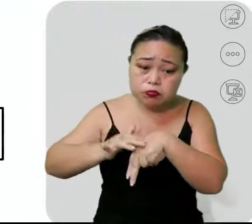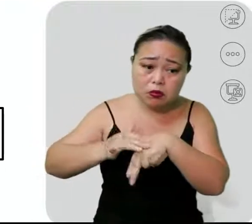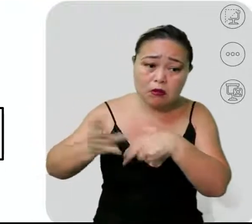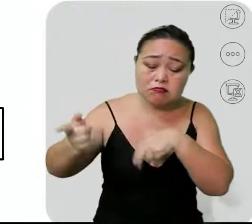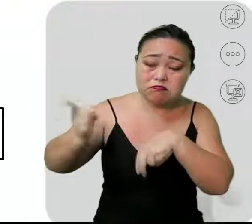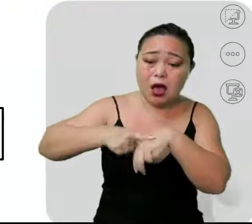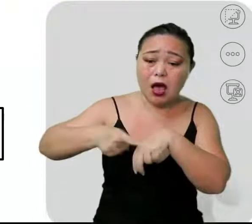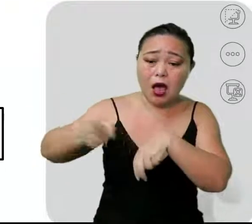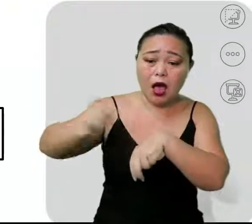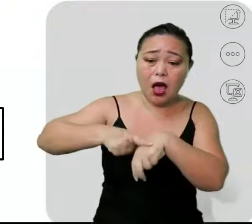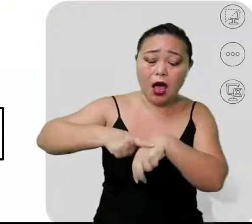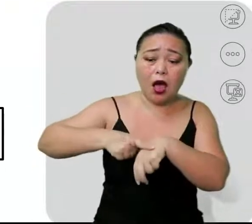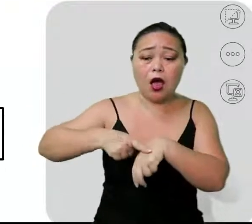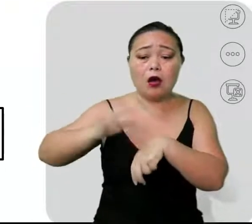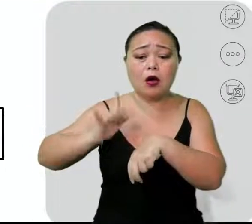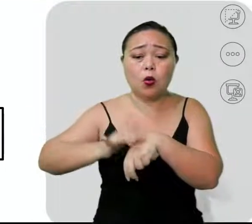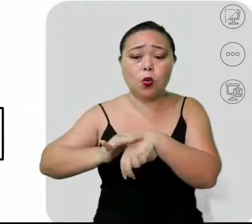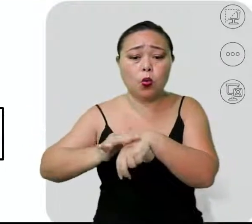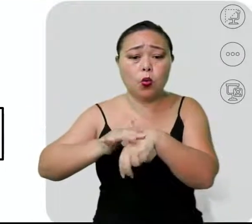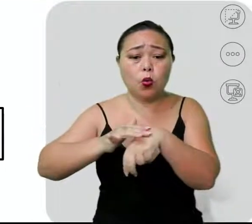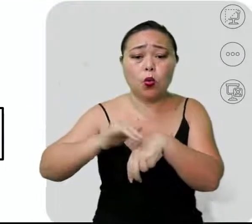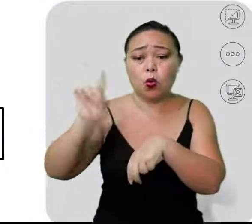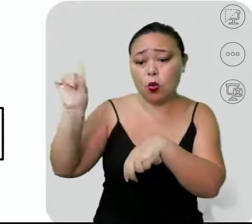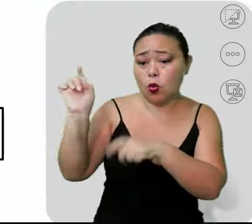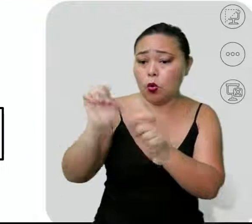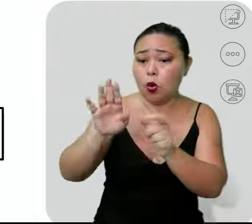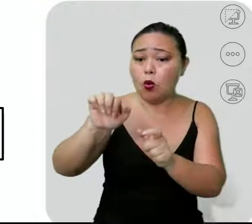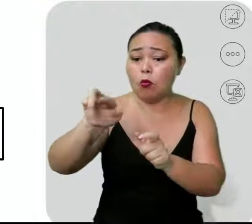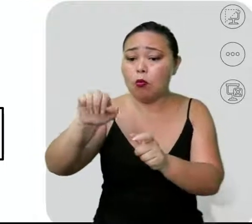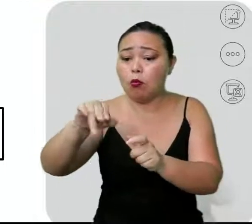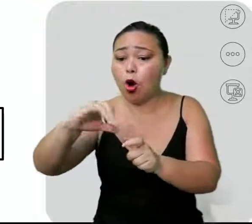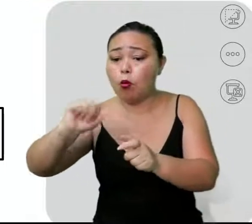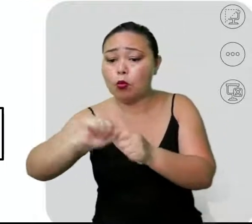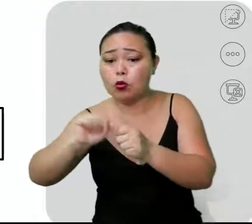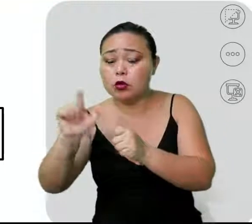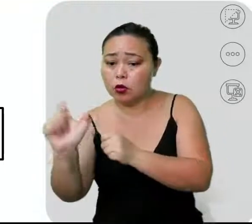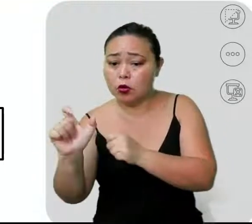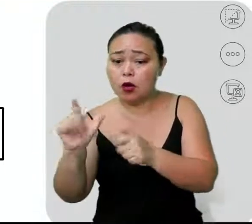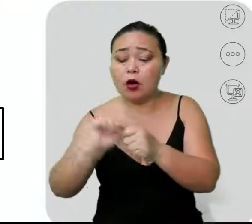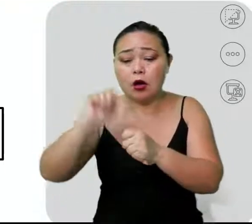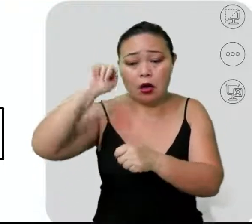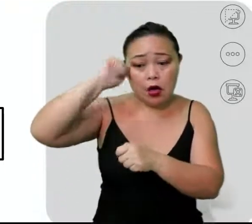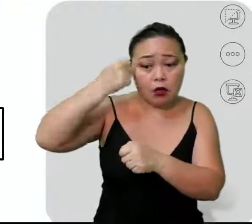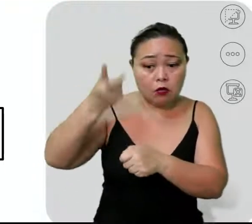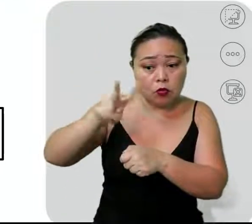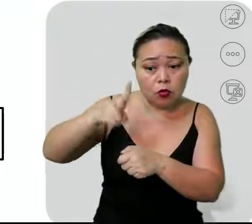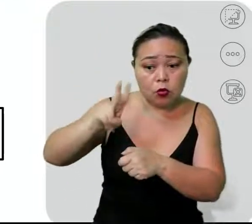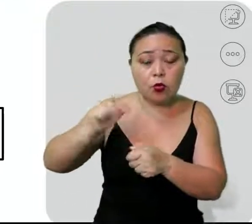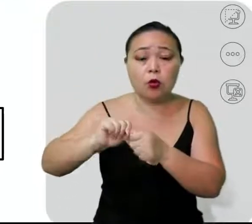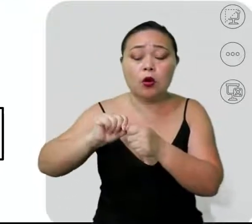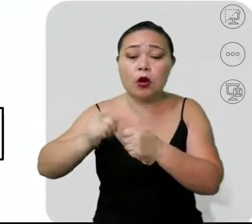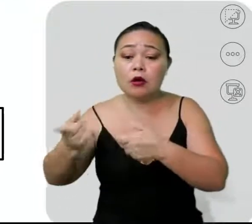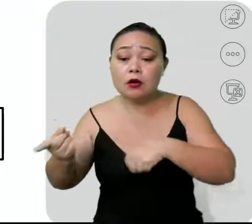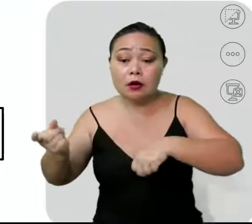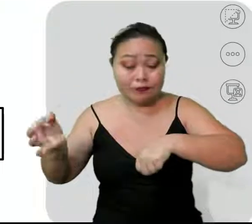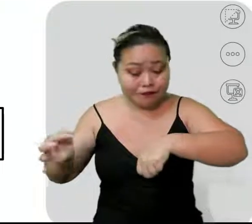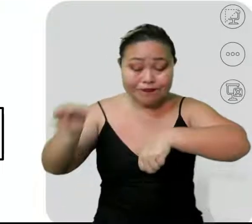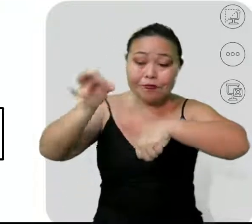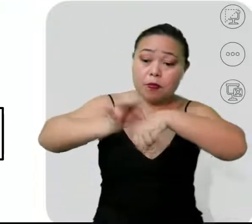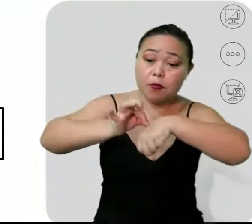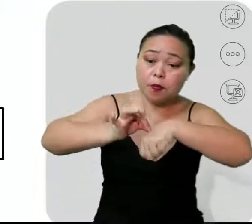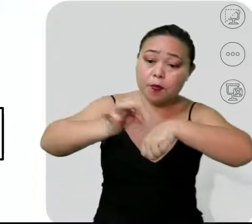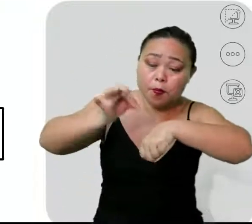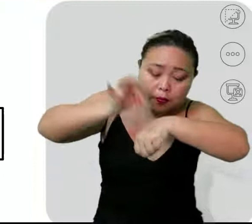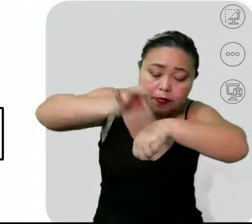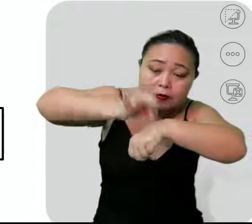negra e a peste dele eu peste bubônica comer chamada era transmitida através da picada da pulga